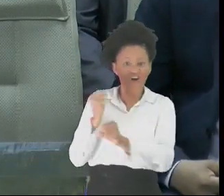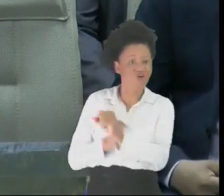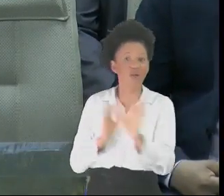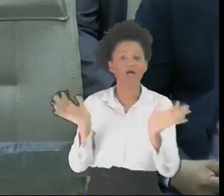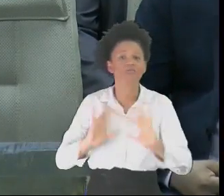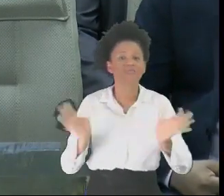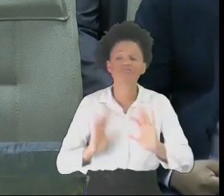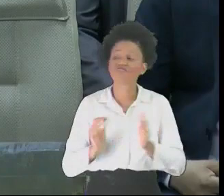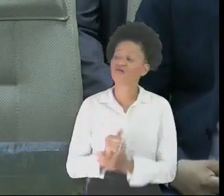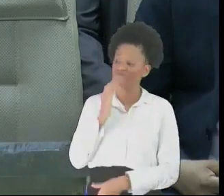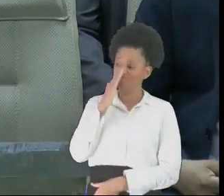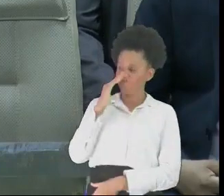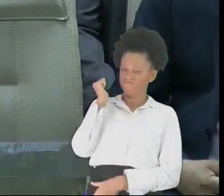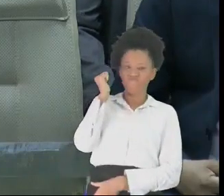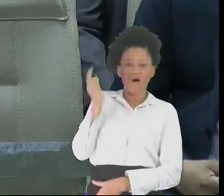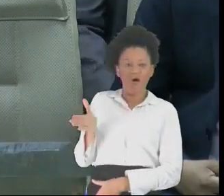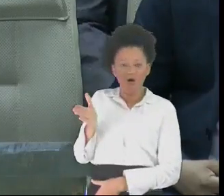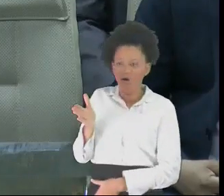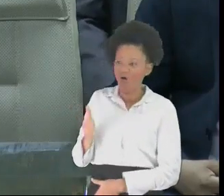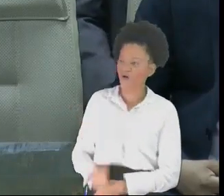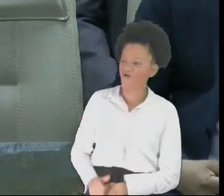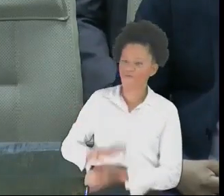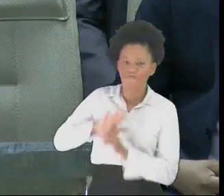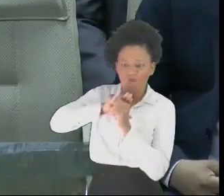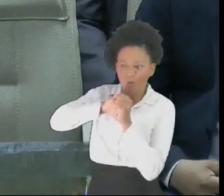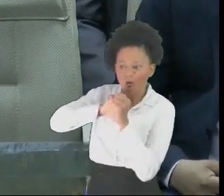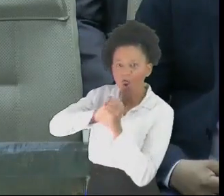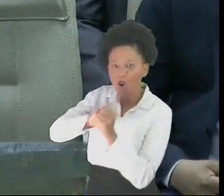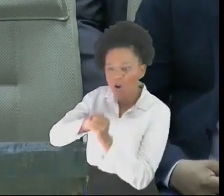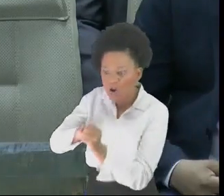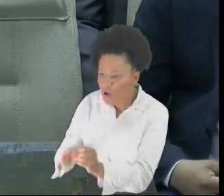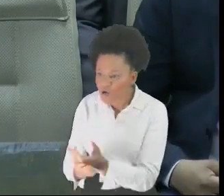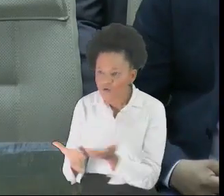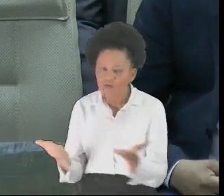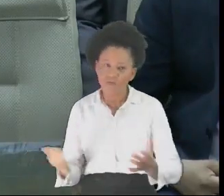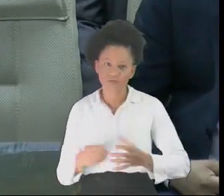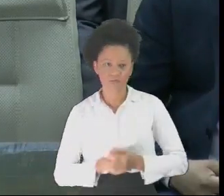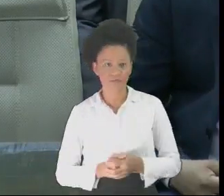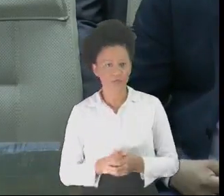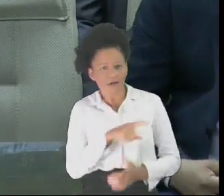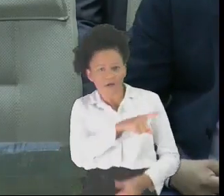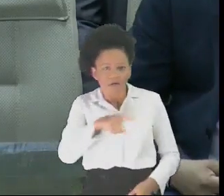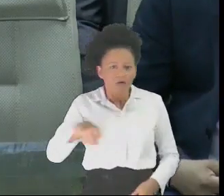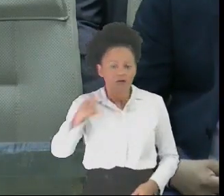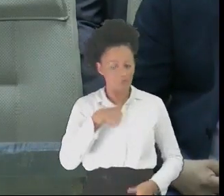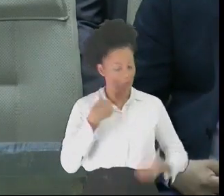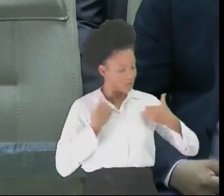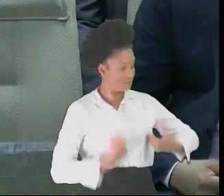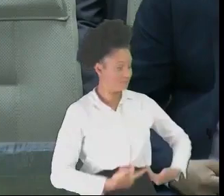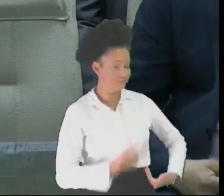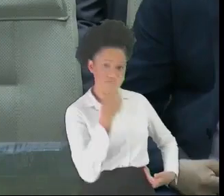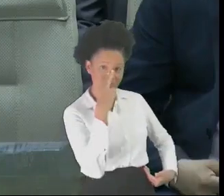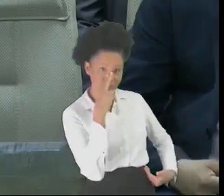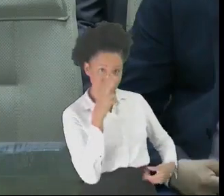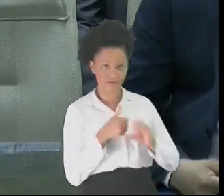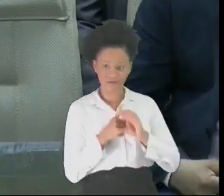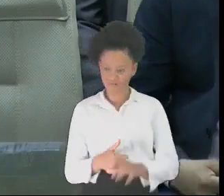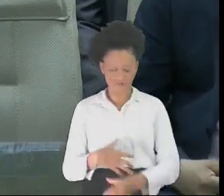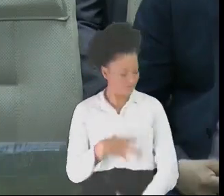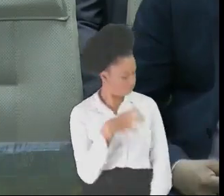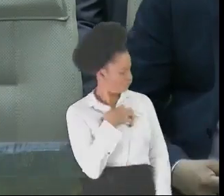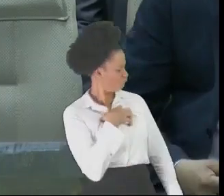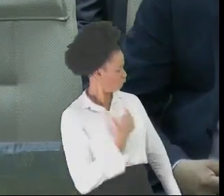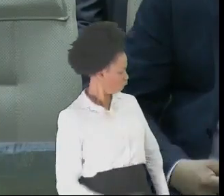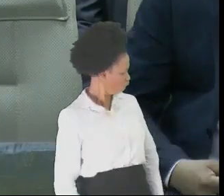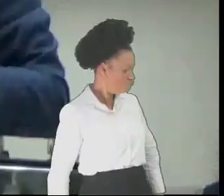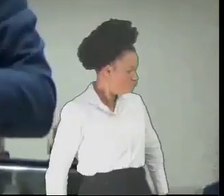humilhados, rechaçados, oprimidos. Quando você diz, eu sou um crente, eu sou um cristão, ofende esse